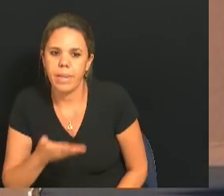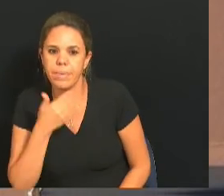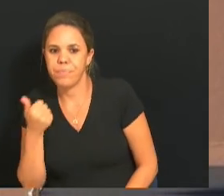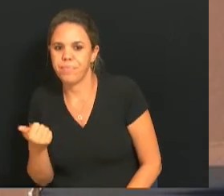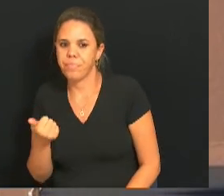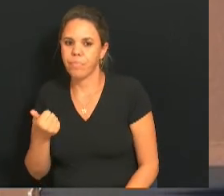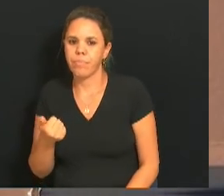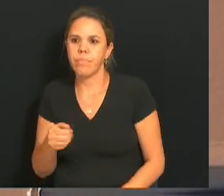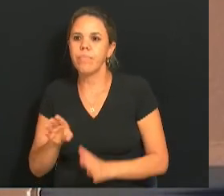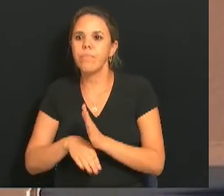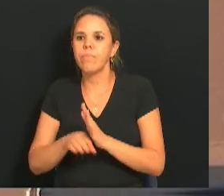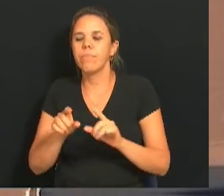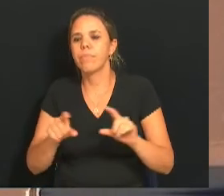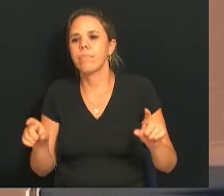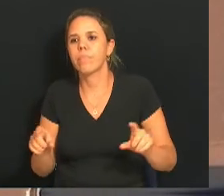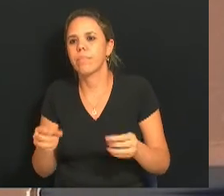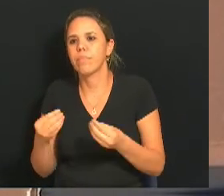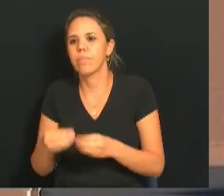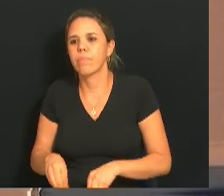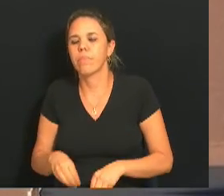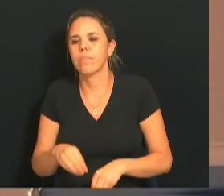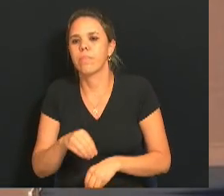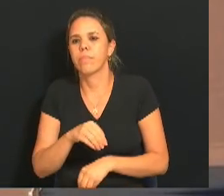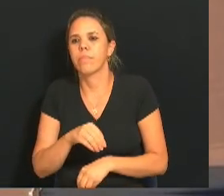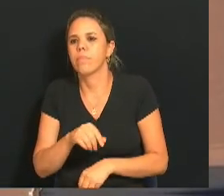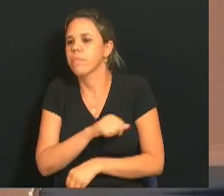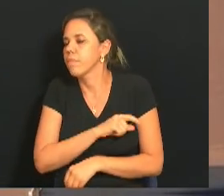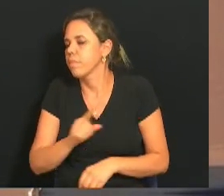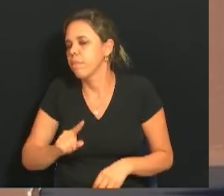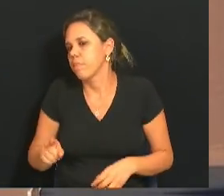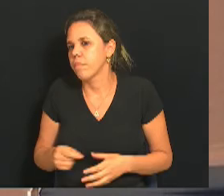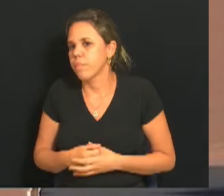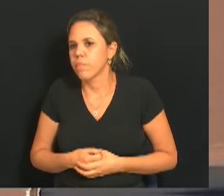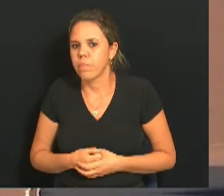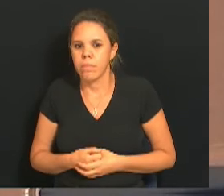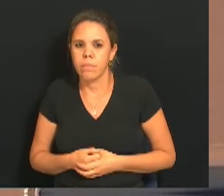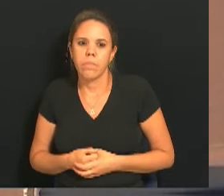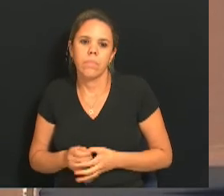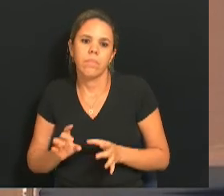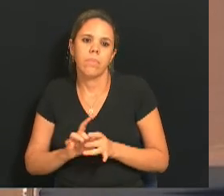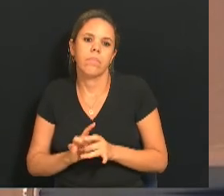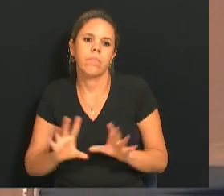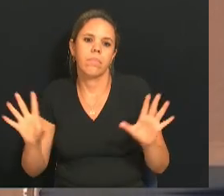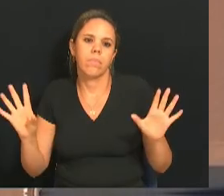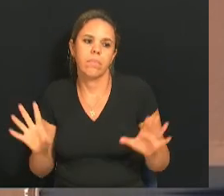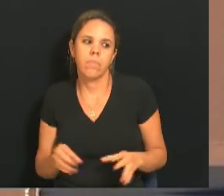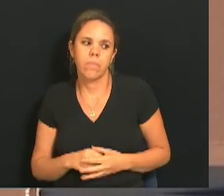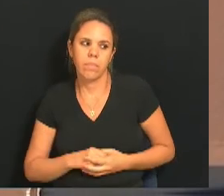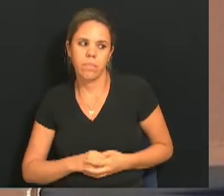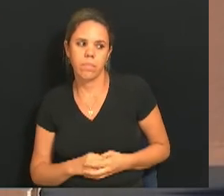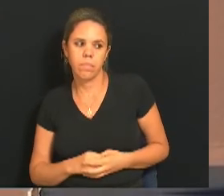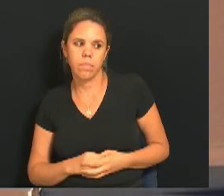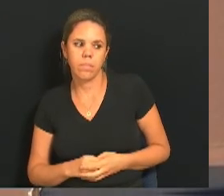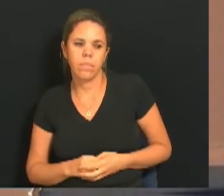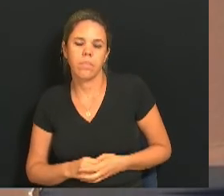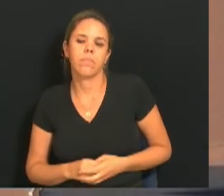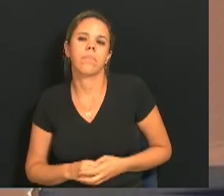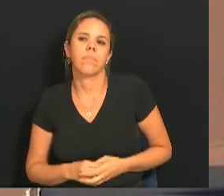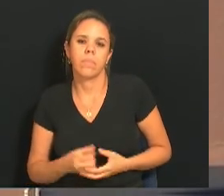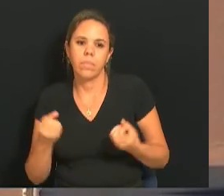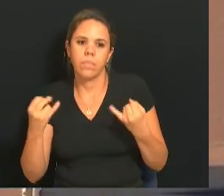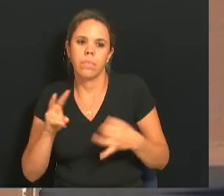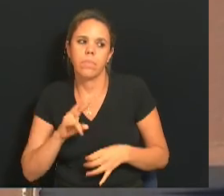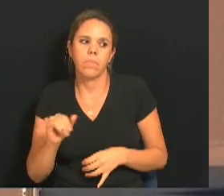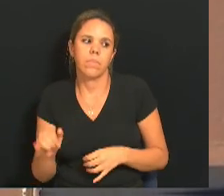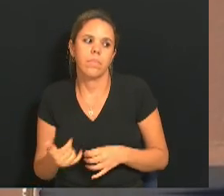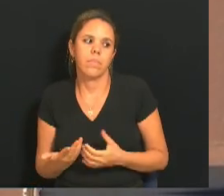a pintura, sem prejuízo para o senso crítico do aluno e para a democracia dentro da escola. Vale também ressaltar que, quando